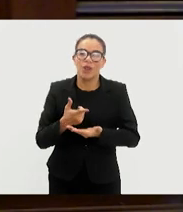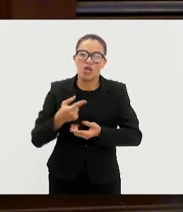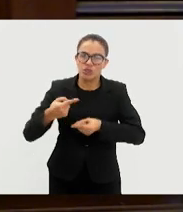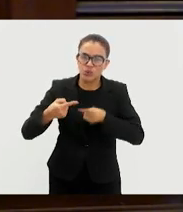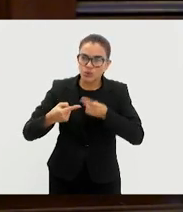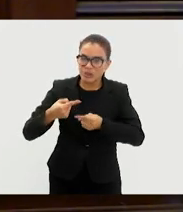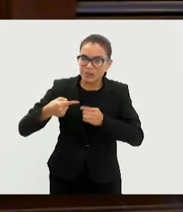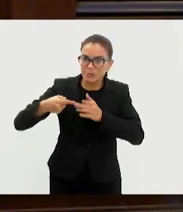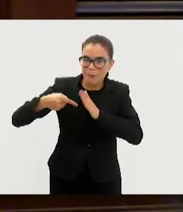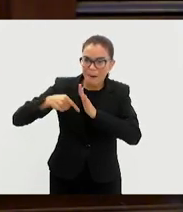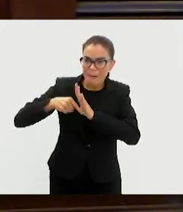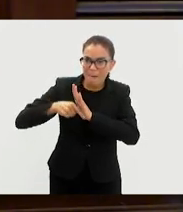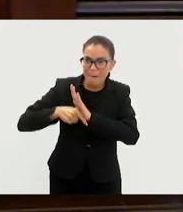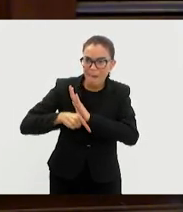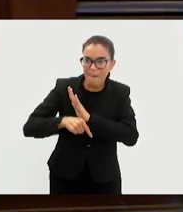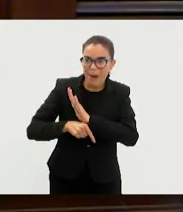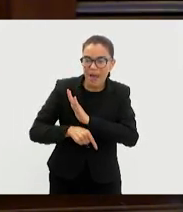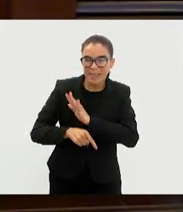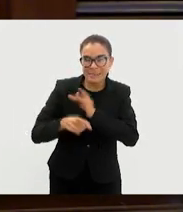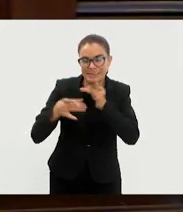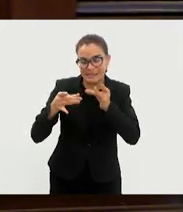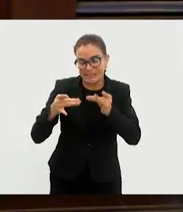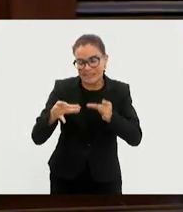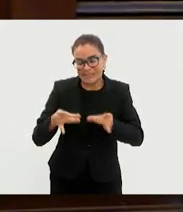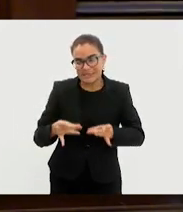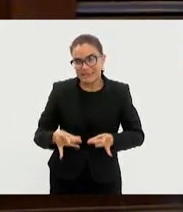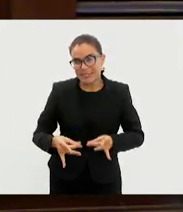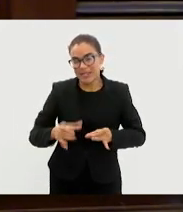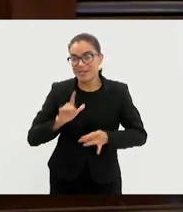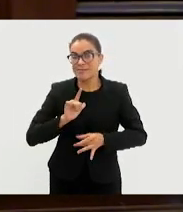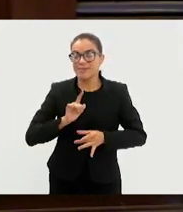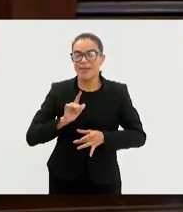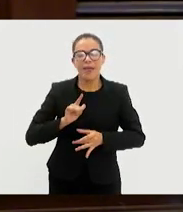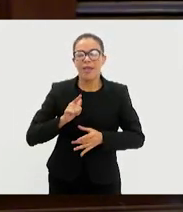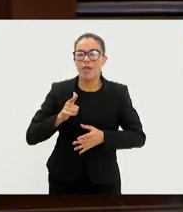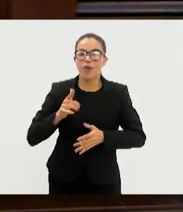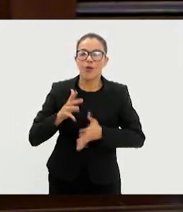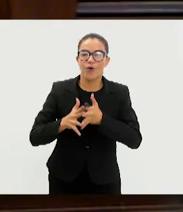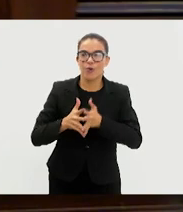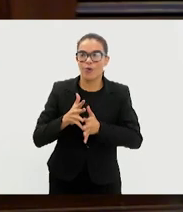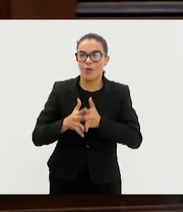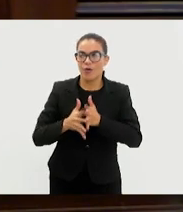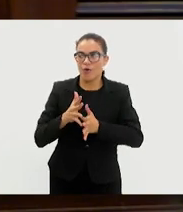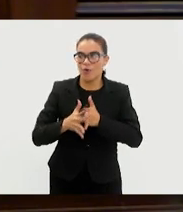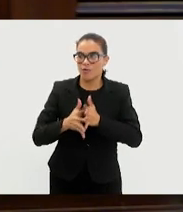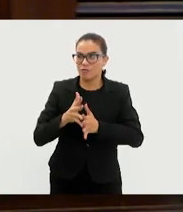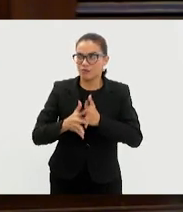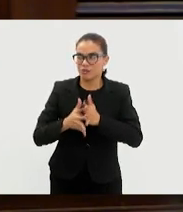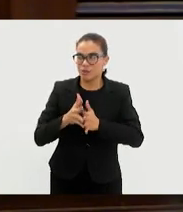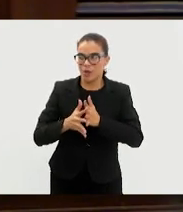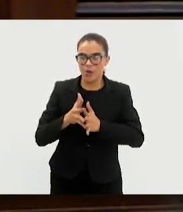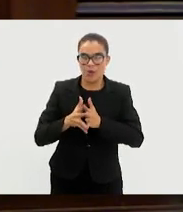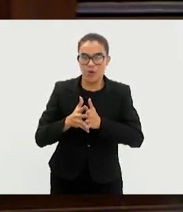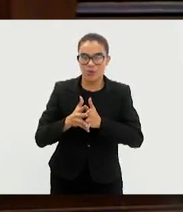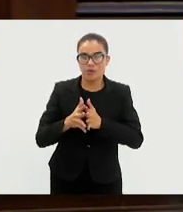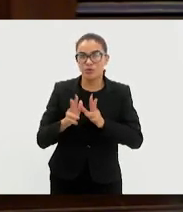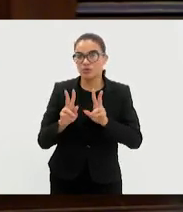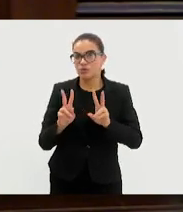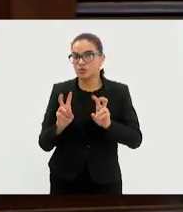profunda, porque há uma certa confusão em relação às atribuições de cada